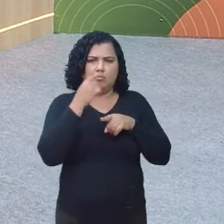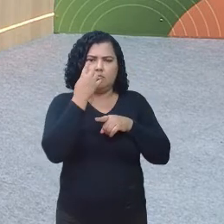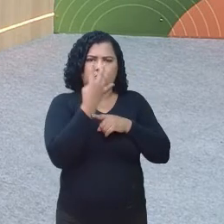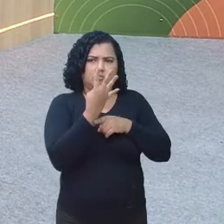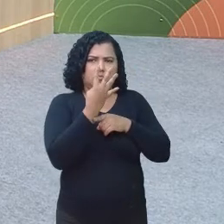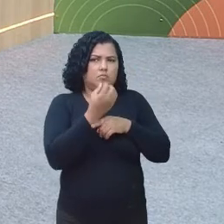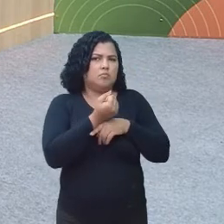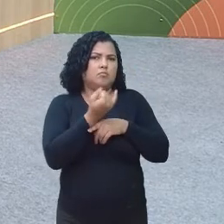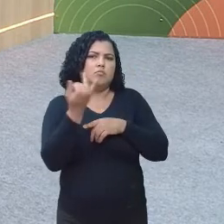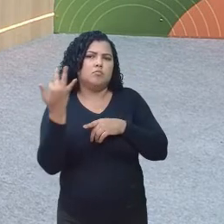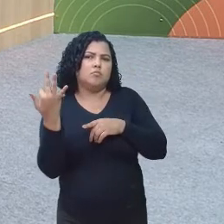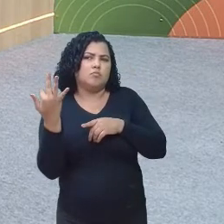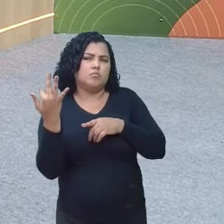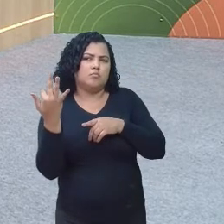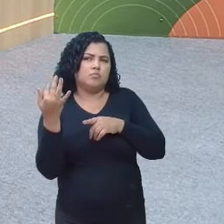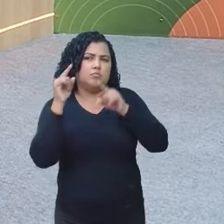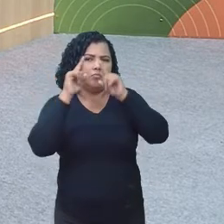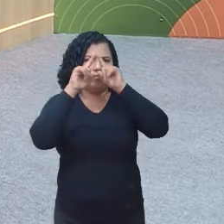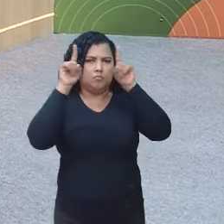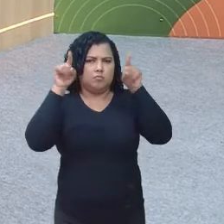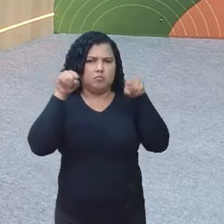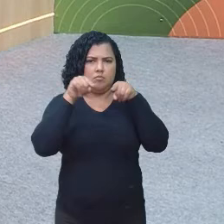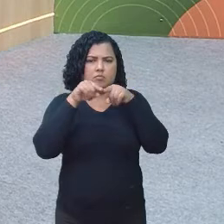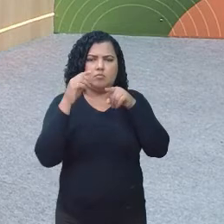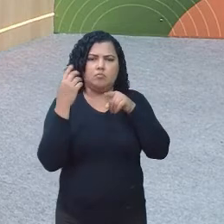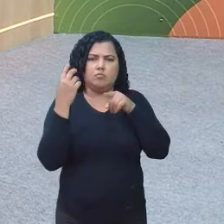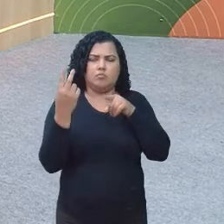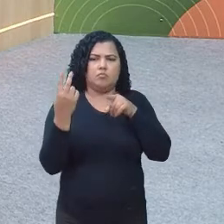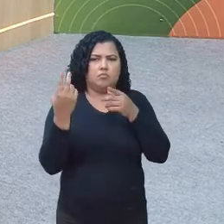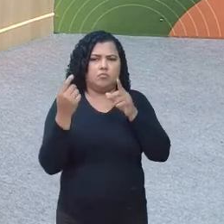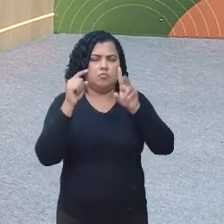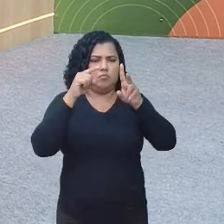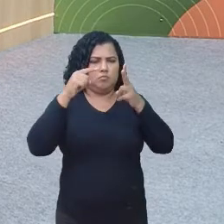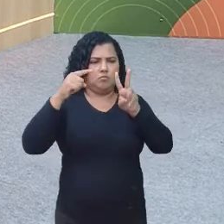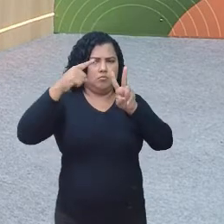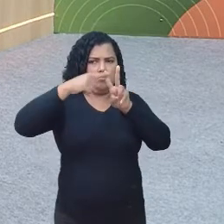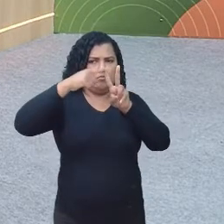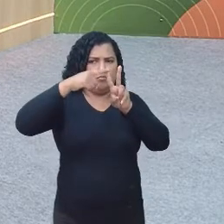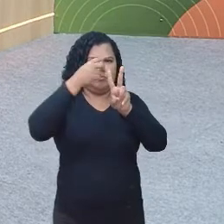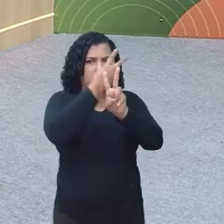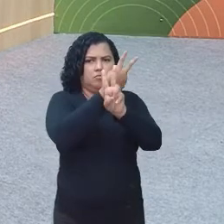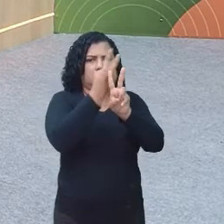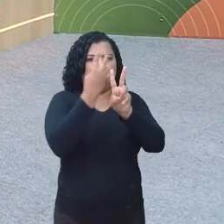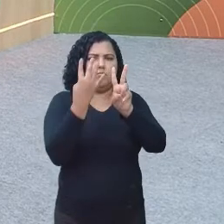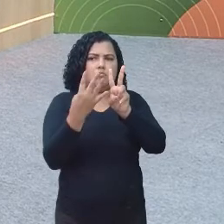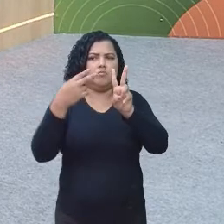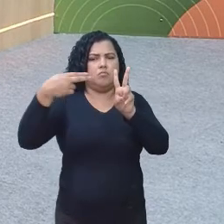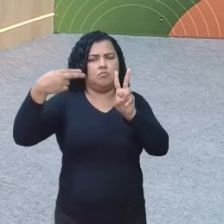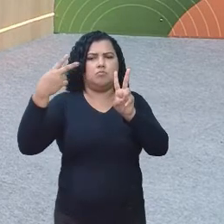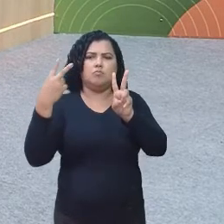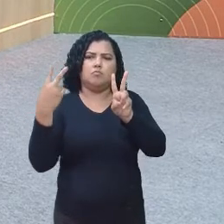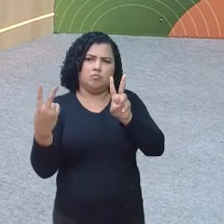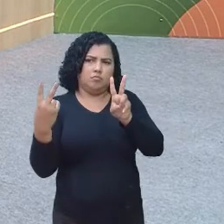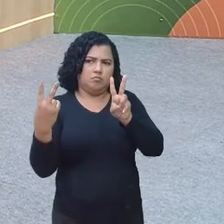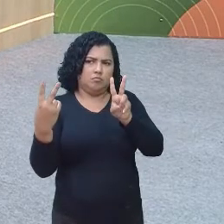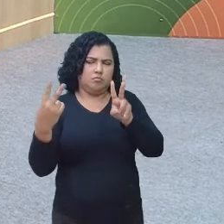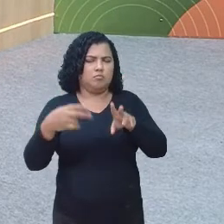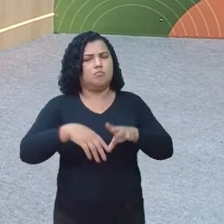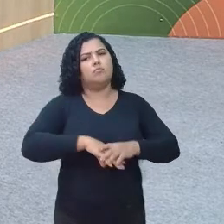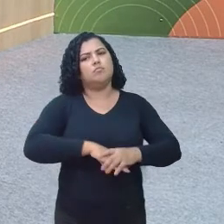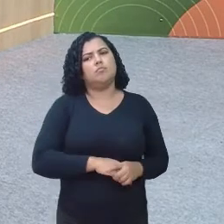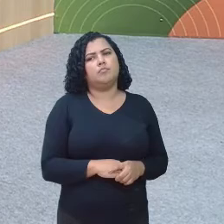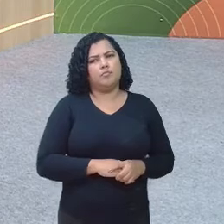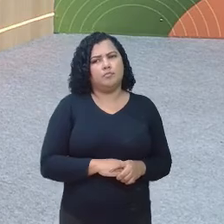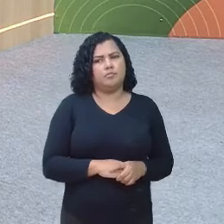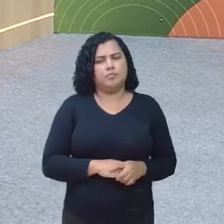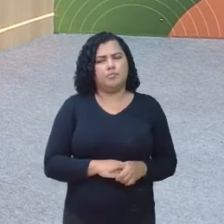quadrados menores eu teria? Se eu aplicasse a operação inversa, eu iria descobrir que esse daí teriam 2